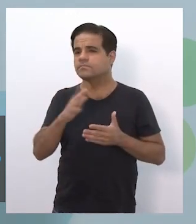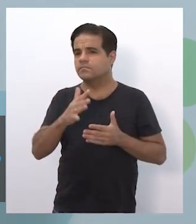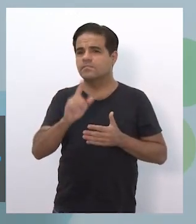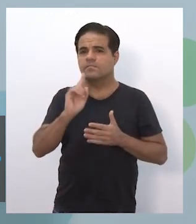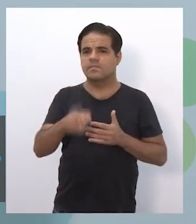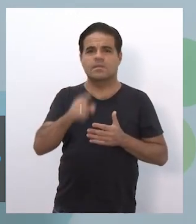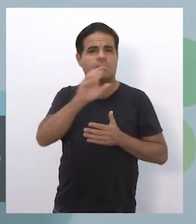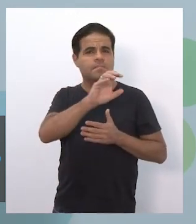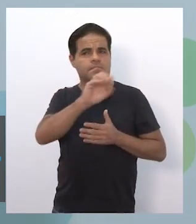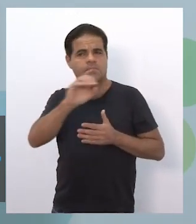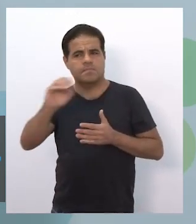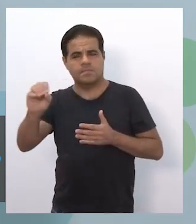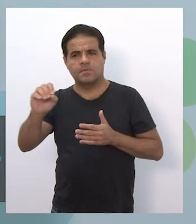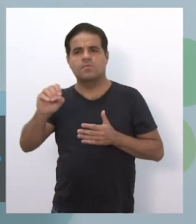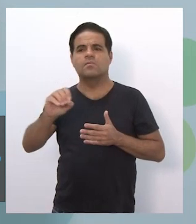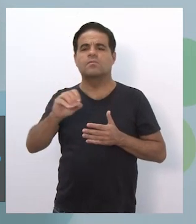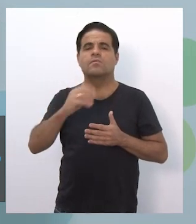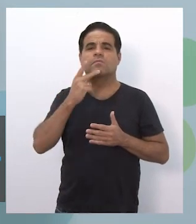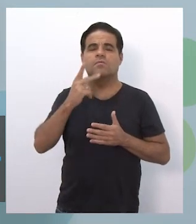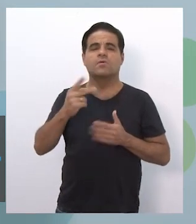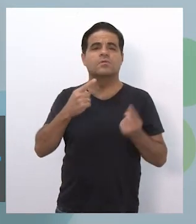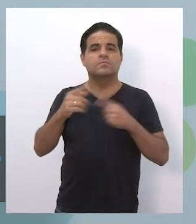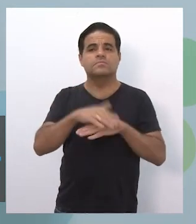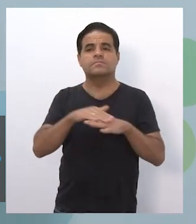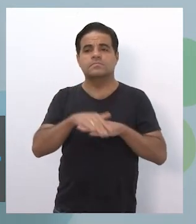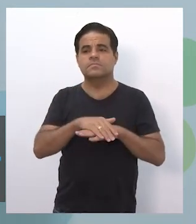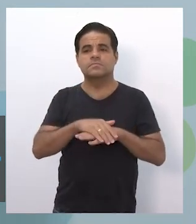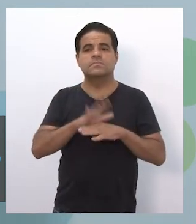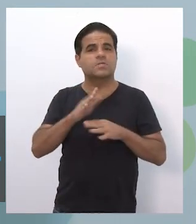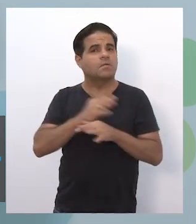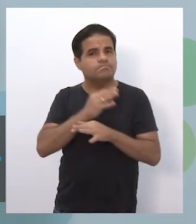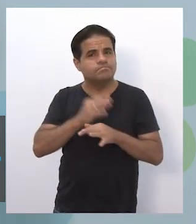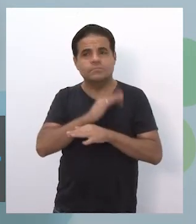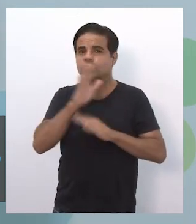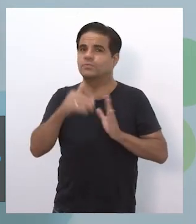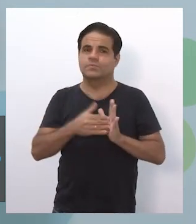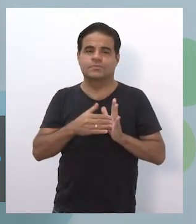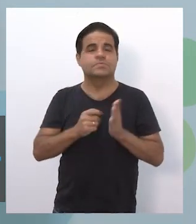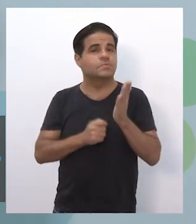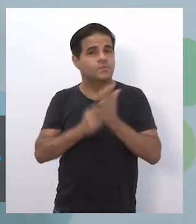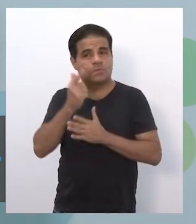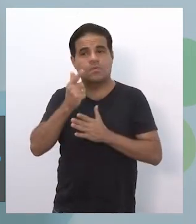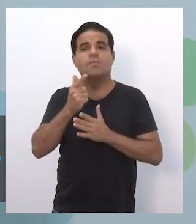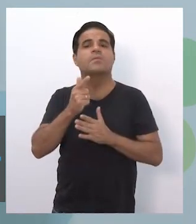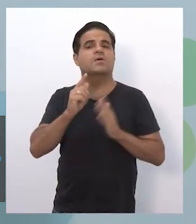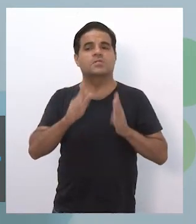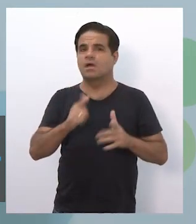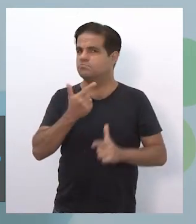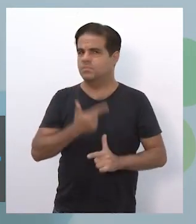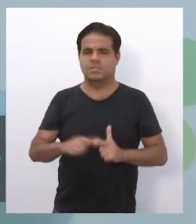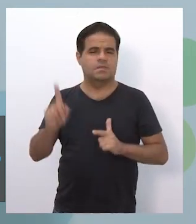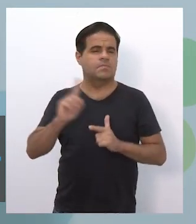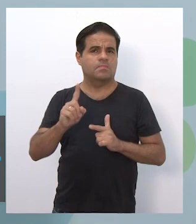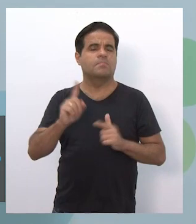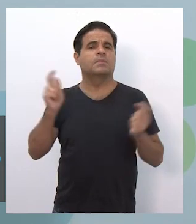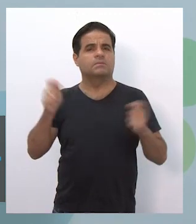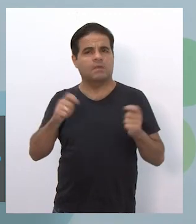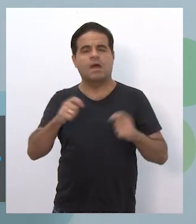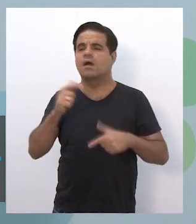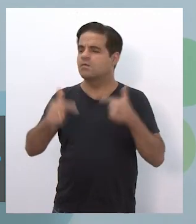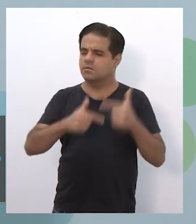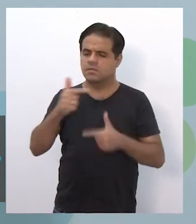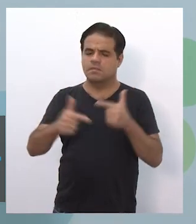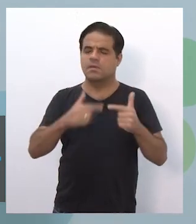torno de R$1.000, que eu estava até vendo para o Rodrigo, ele já aguenta tudo isso. Vocês vão comprar e não vai ter problema, vai conseguir